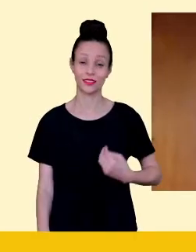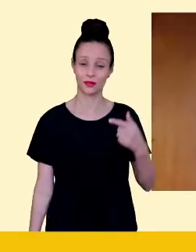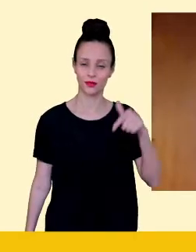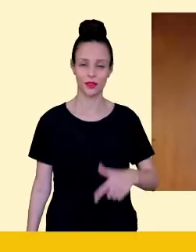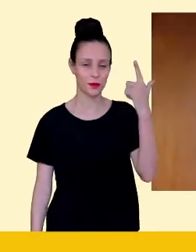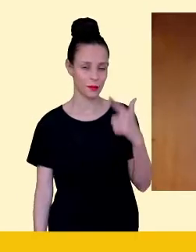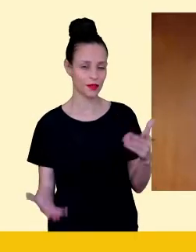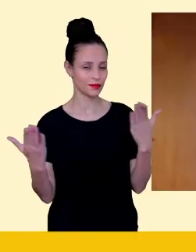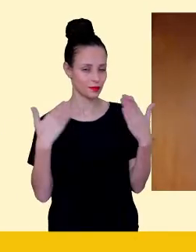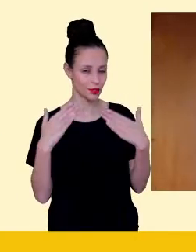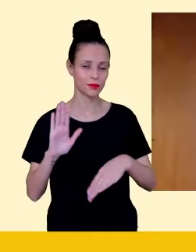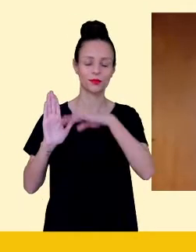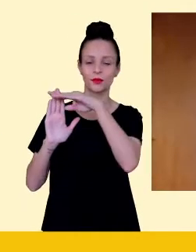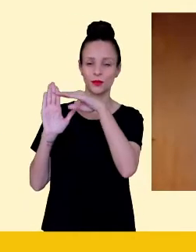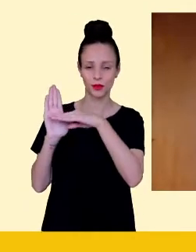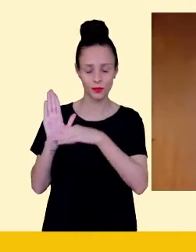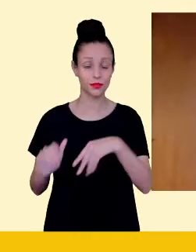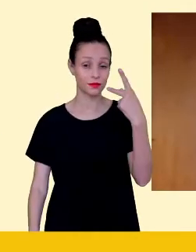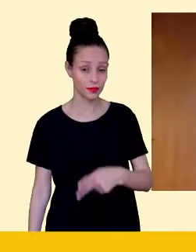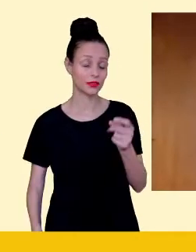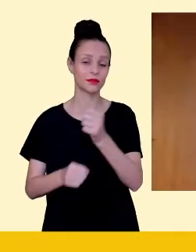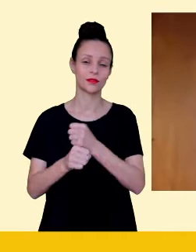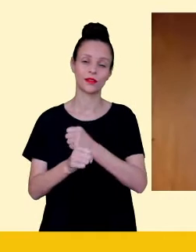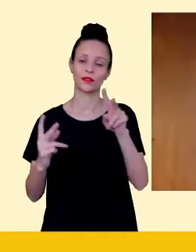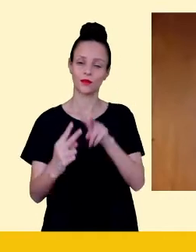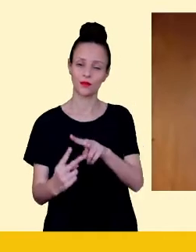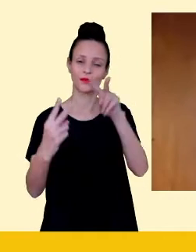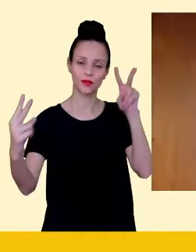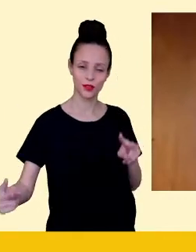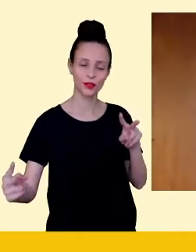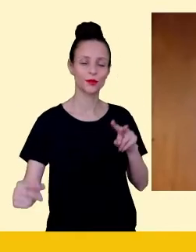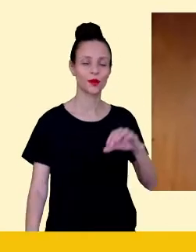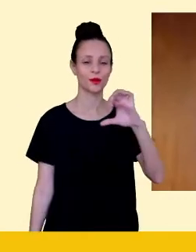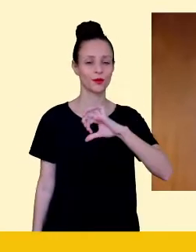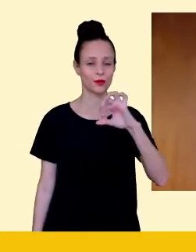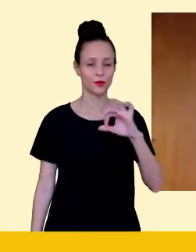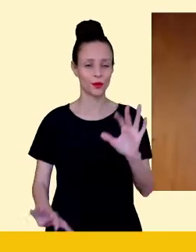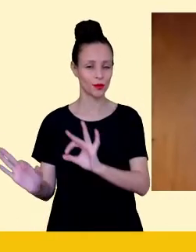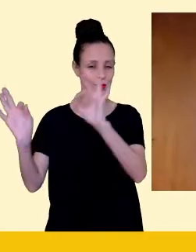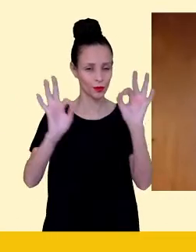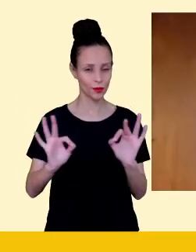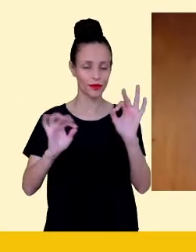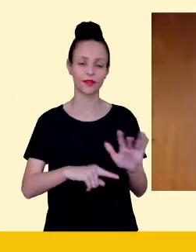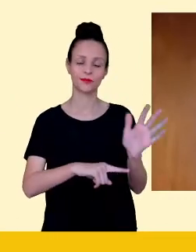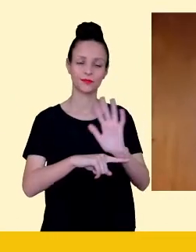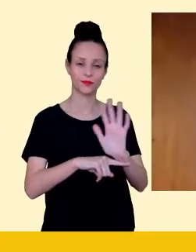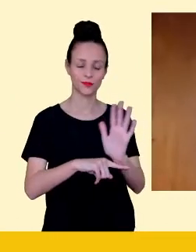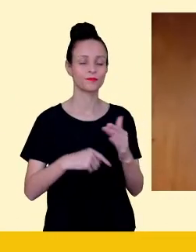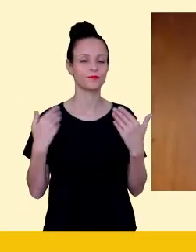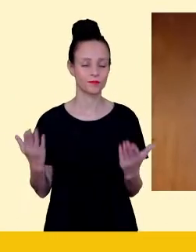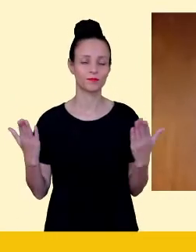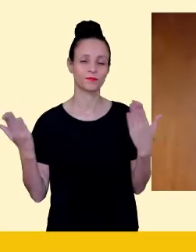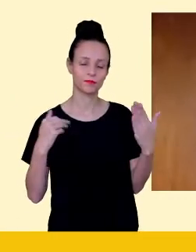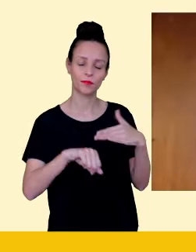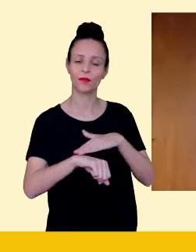Olá, iniciamos aqui mais um bate-papo na programação esse ano acontecendo online, né, do Nono Olhar de Cinema.